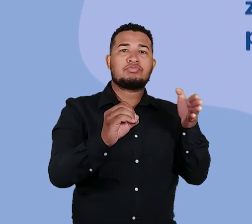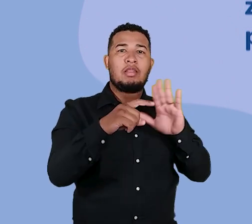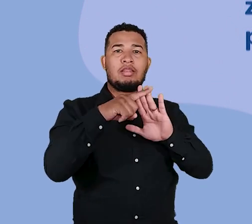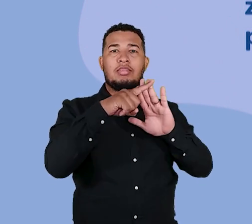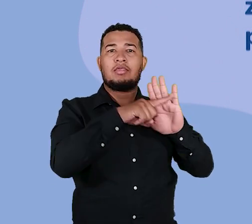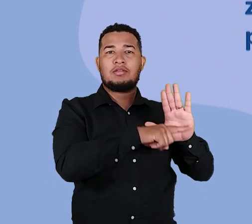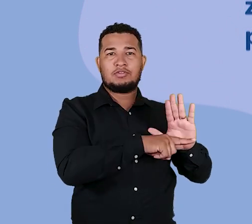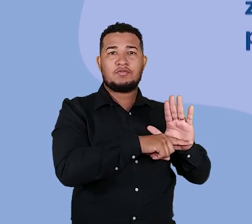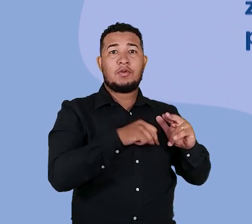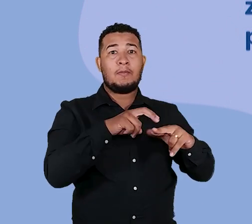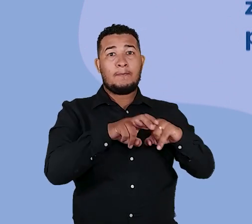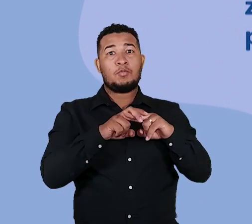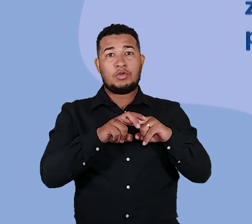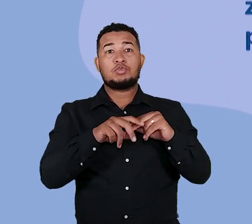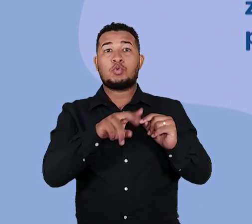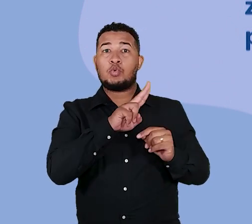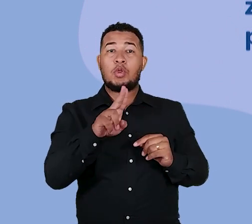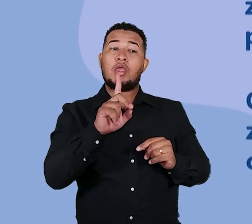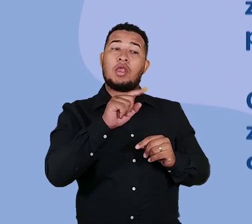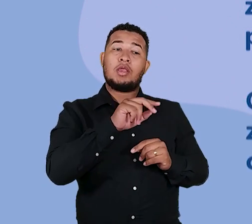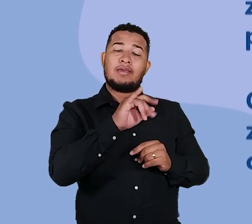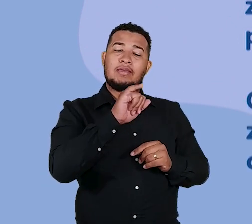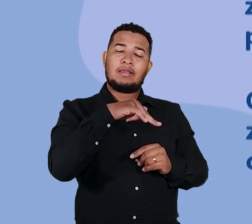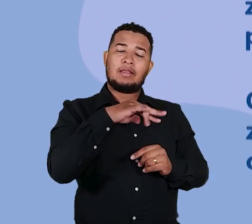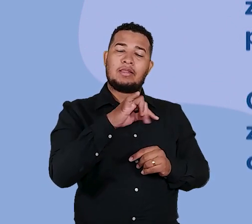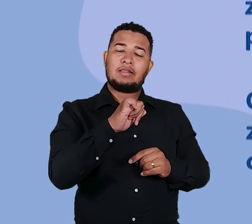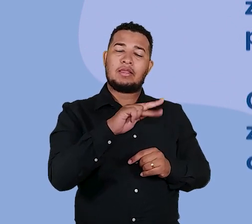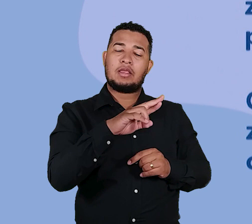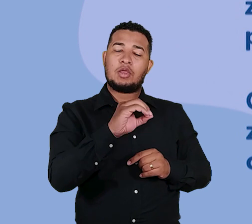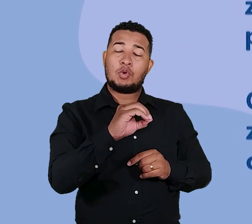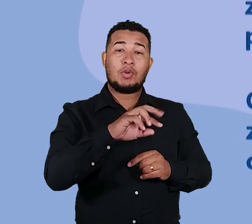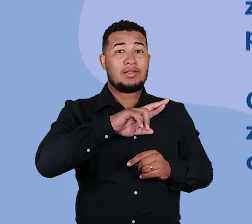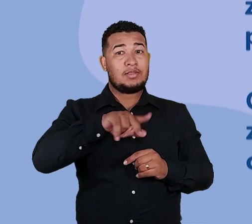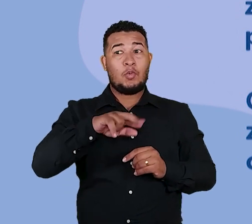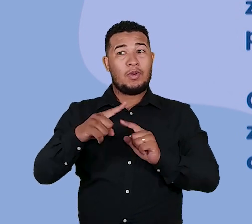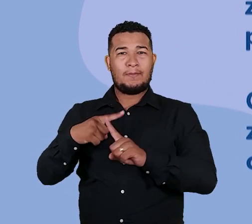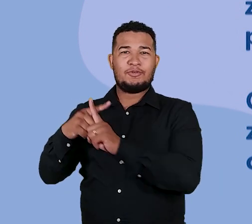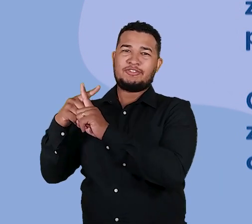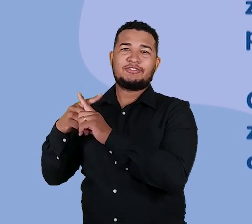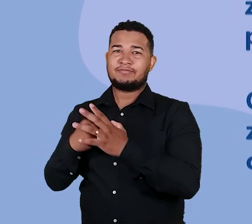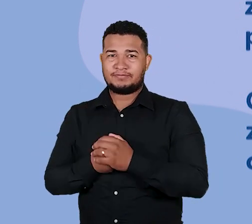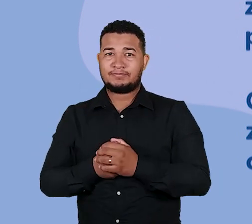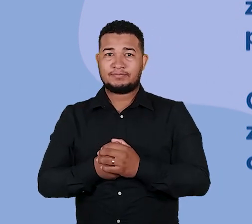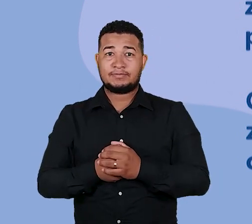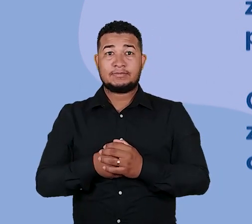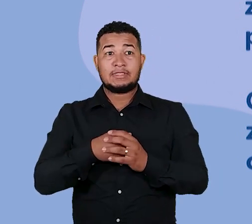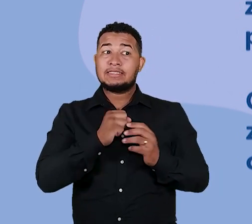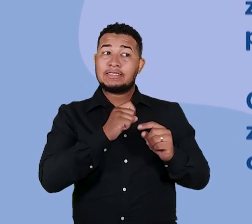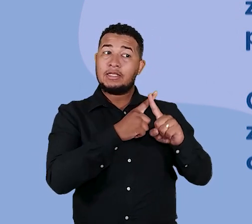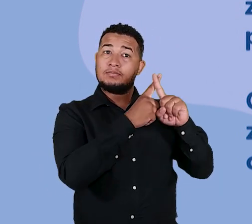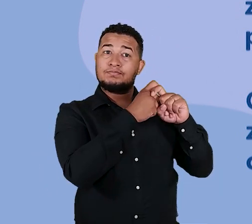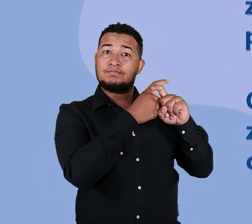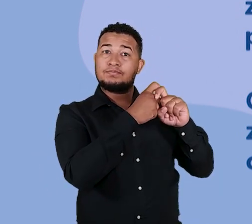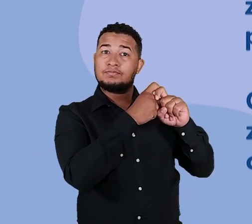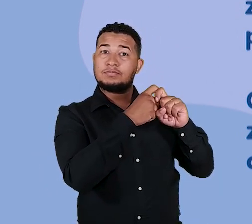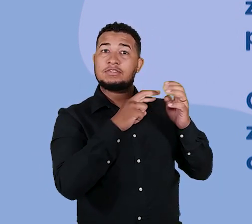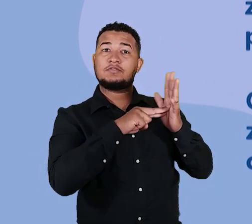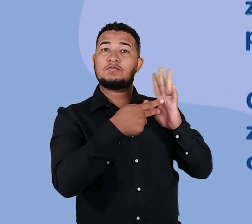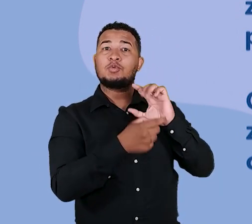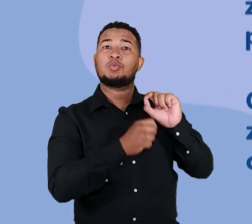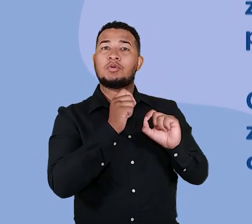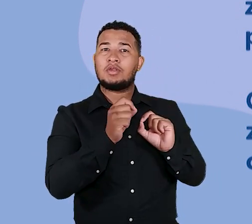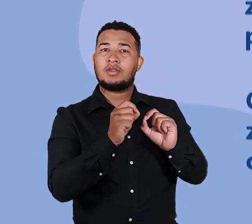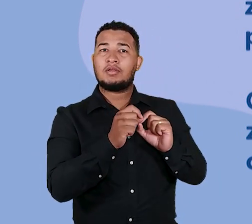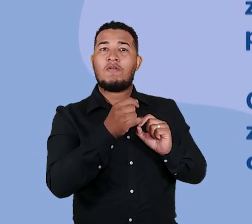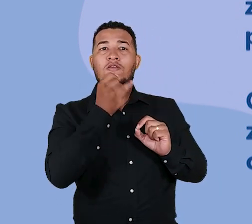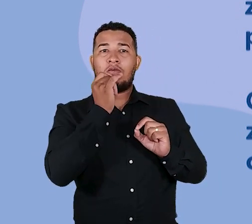isso chamamos de números inteiros não positivos. O asterisco sendo colocado acima quer dizer o quê, hein? Quer dizer